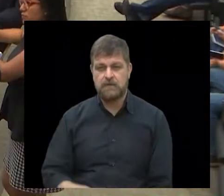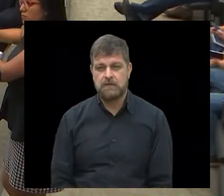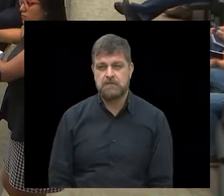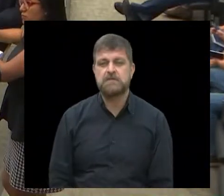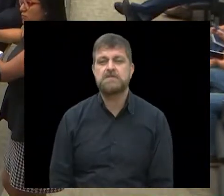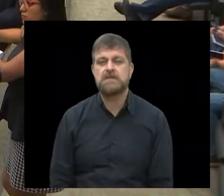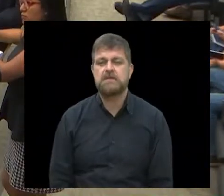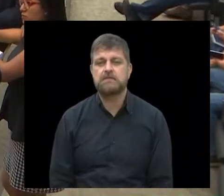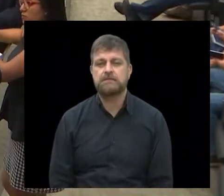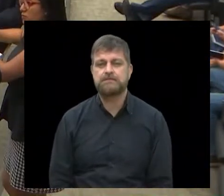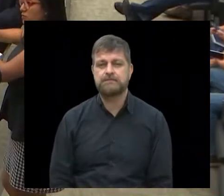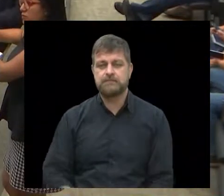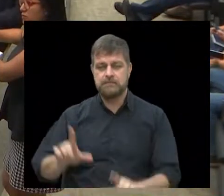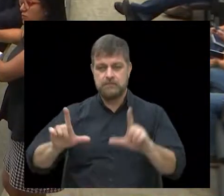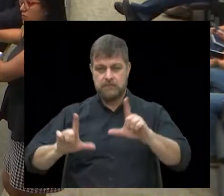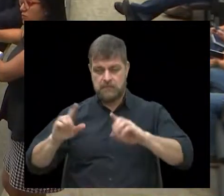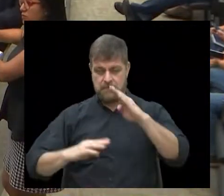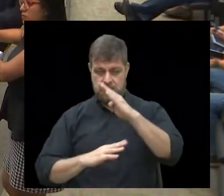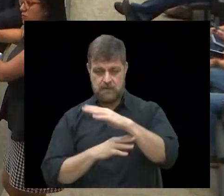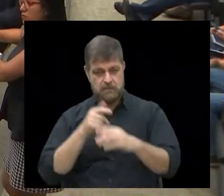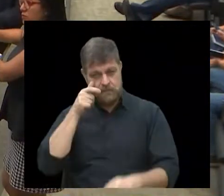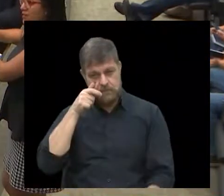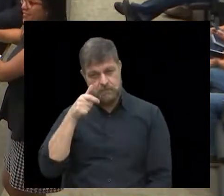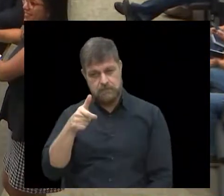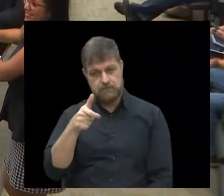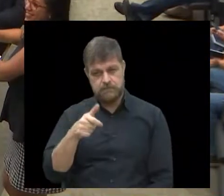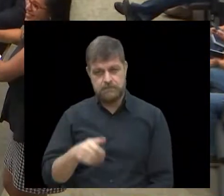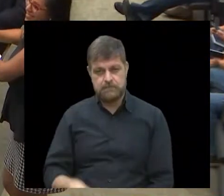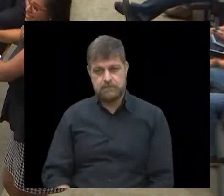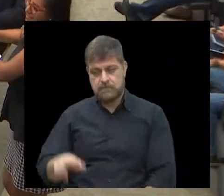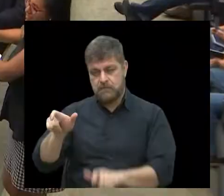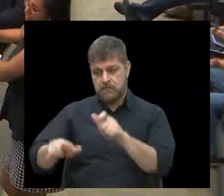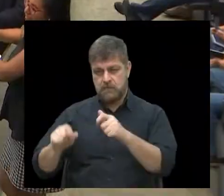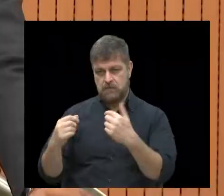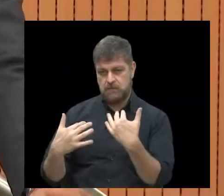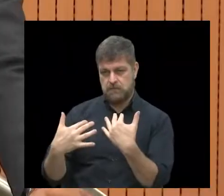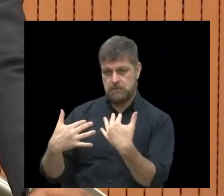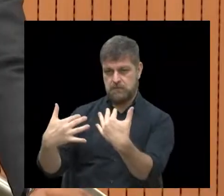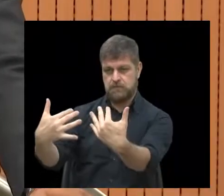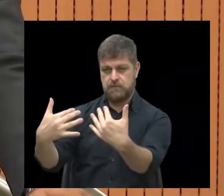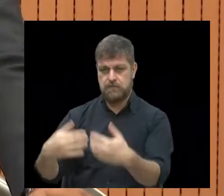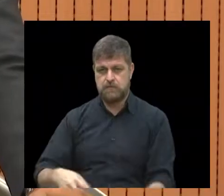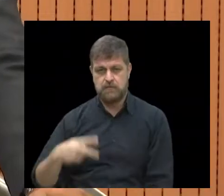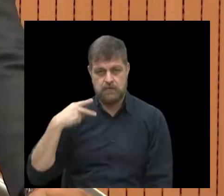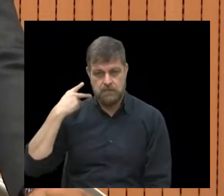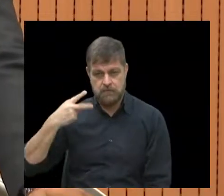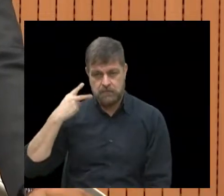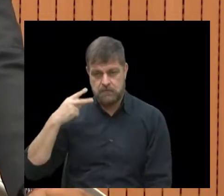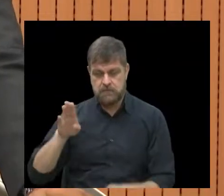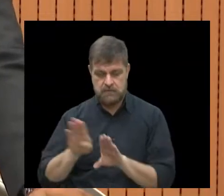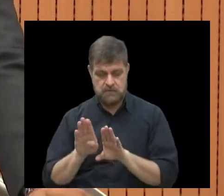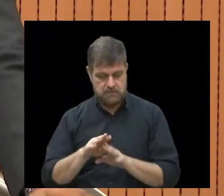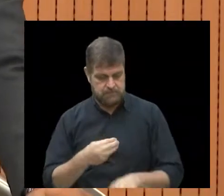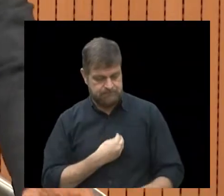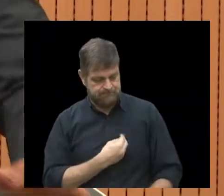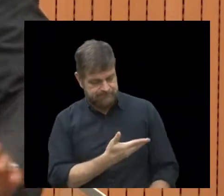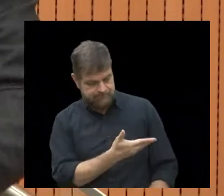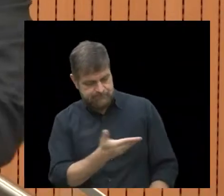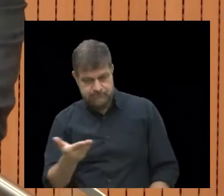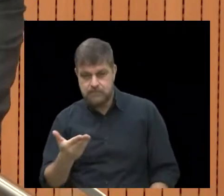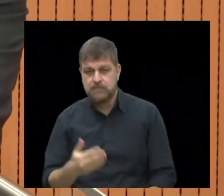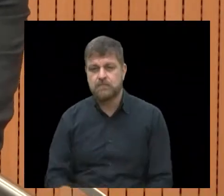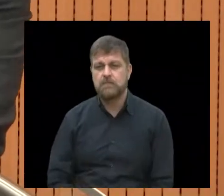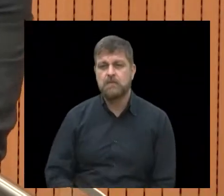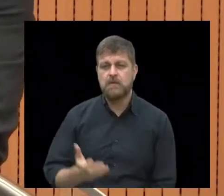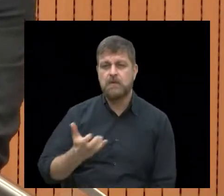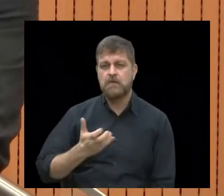Senhores telespectadores da TV Câmara, presentes nessa casa, vereadores que nos acompanham aqui. Eu